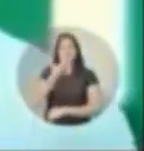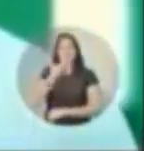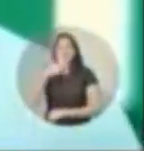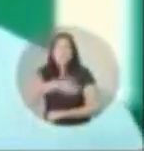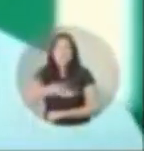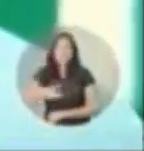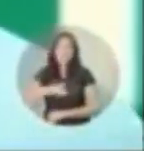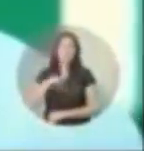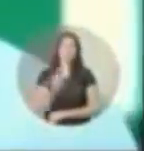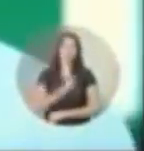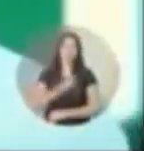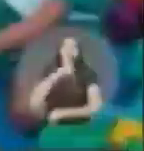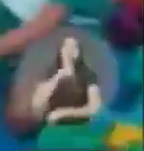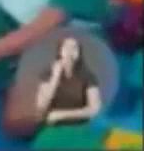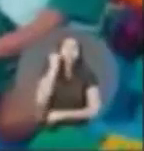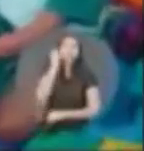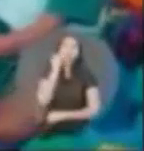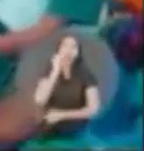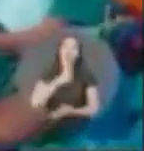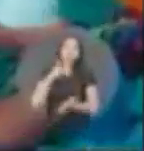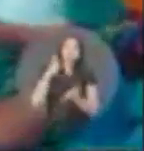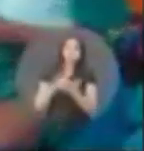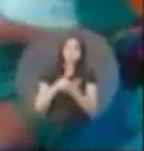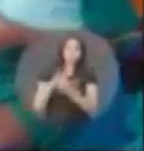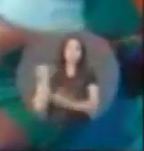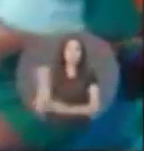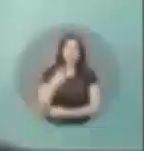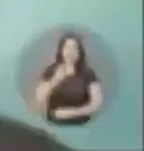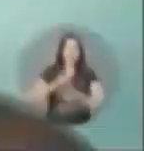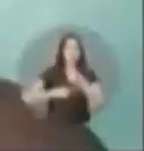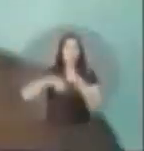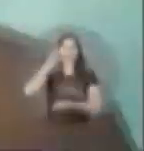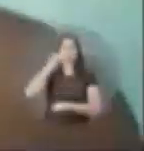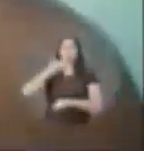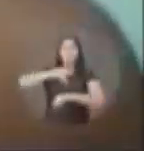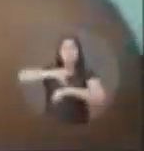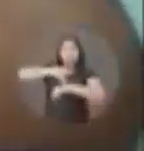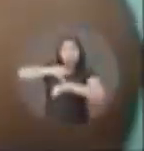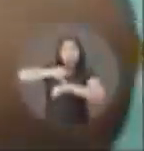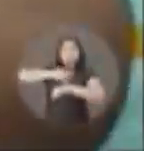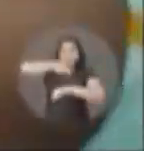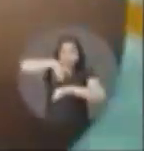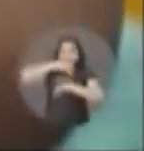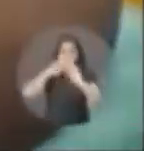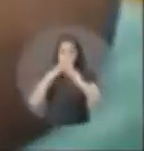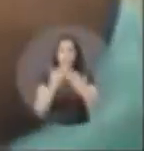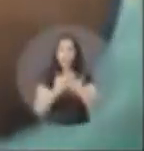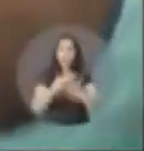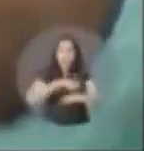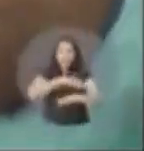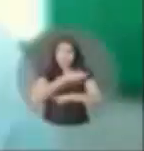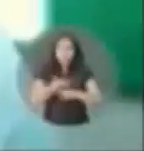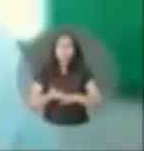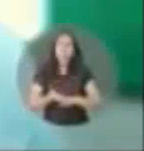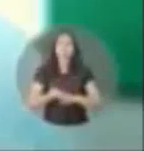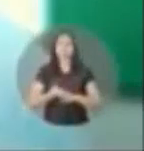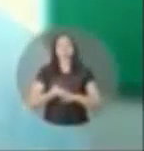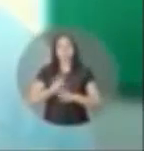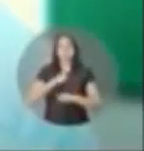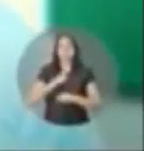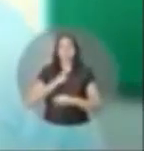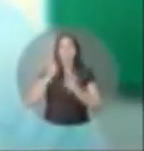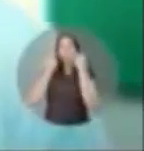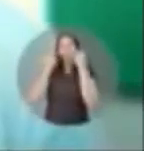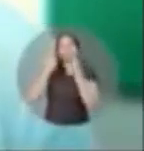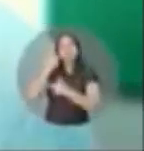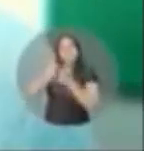uma verdadeira revolução. Com a hora estendida nas creches, os pais passaram a ter mais tranquilidade para trabalhar, enquanto seus filhos